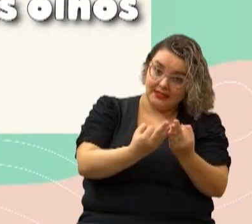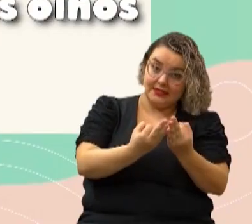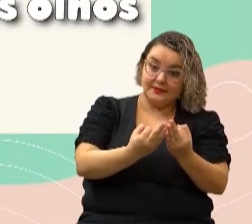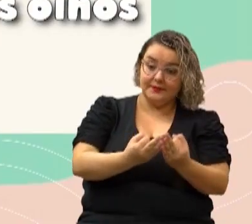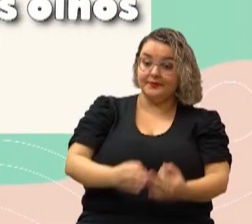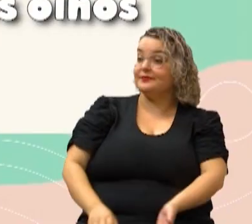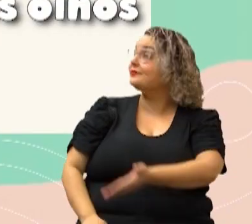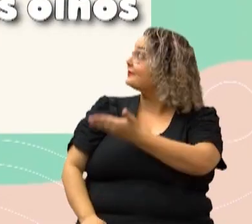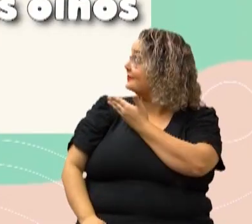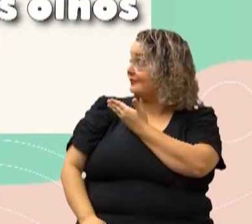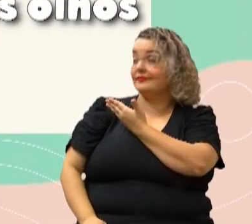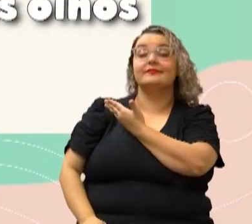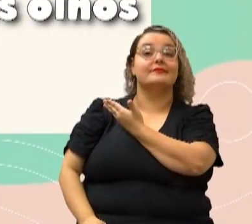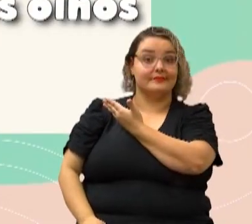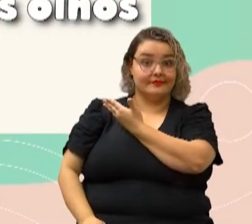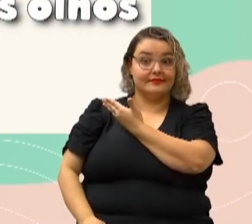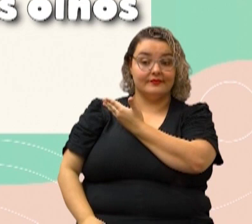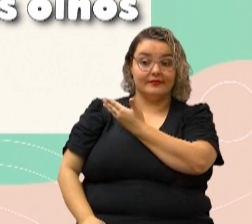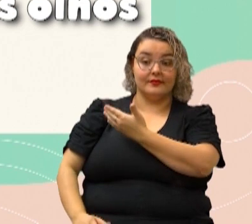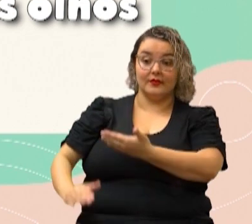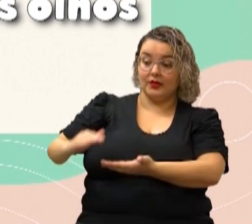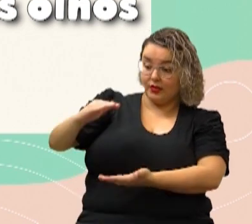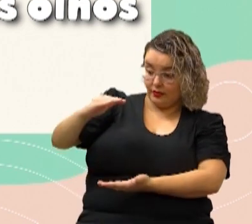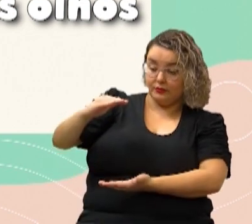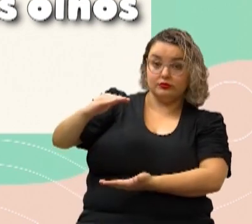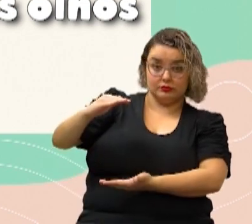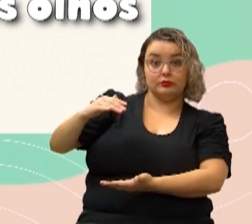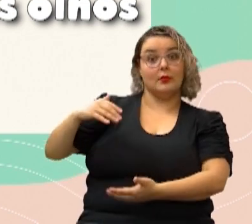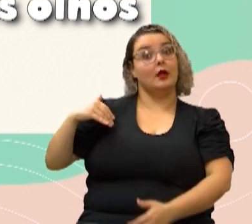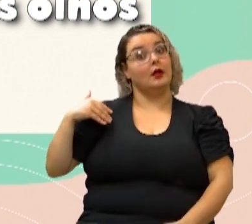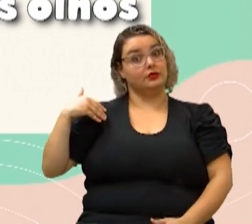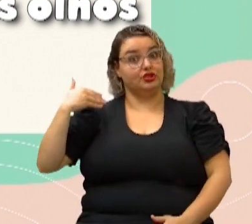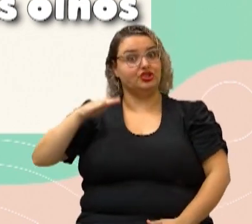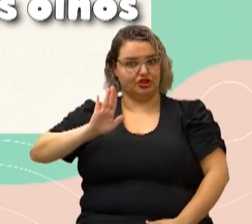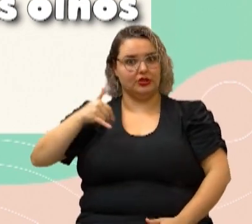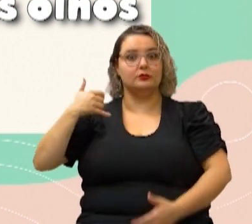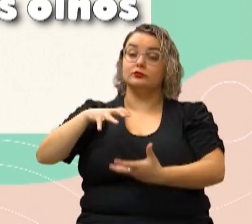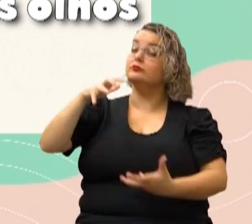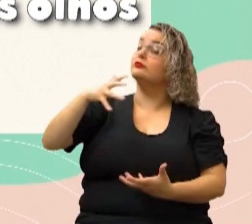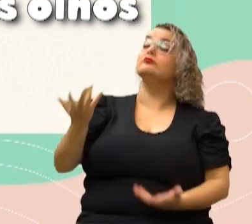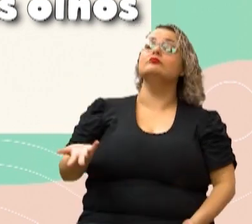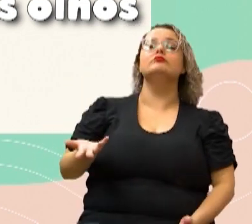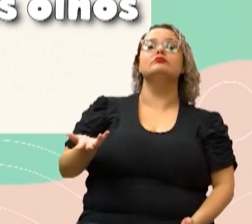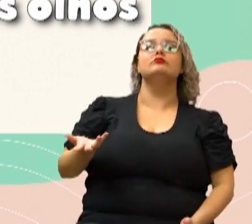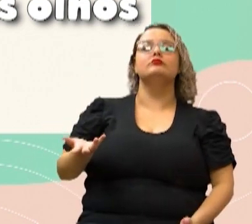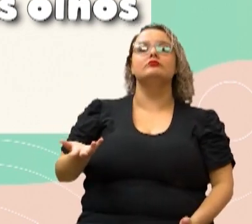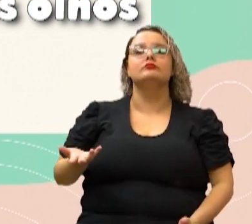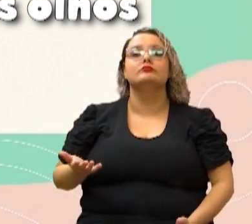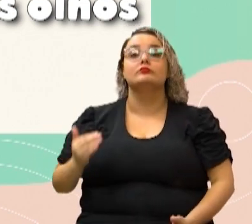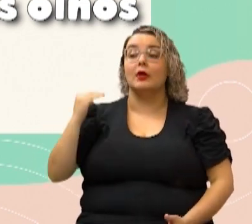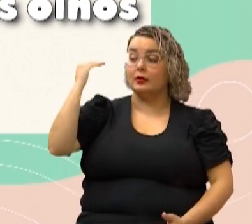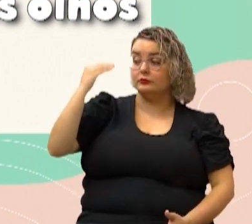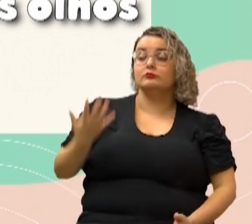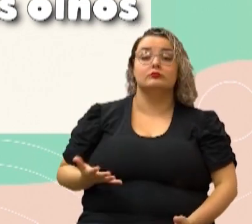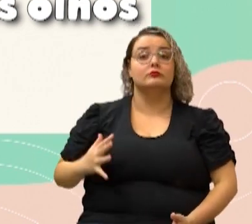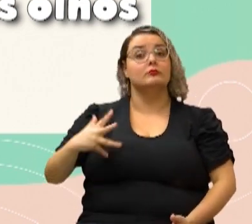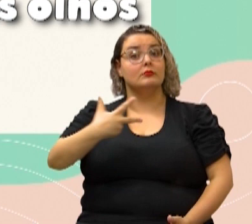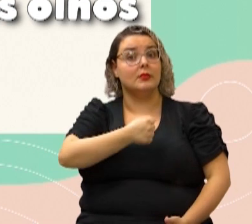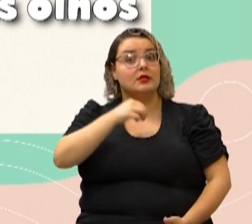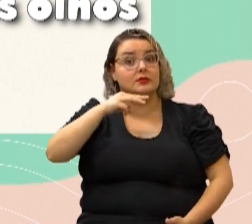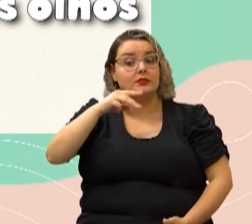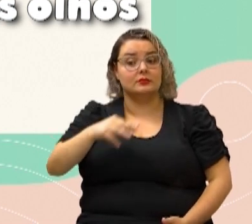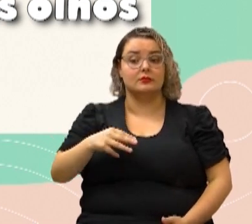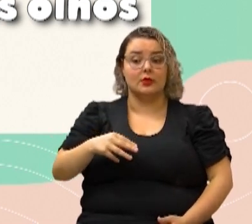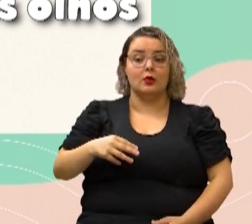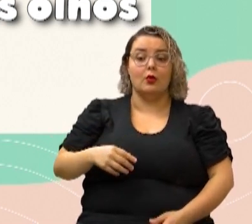família. Elias, cão de porte pequeno, adulto e já castrado, resgatado em março de 2023